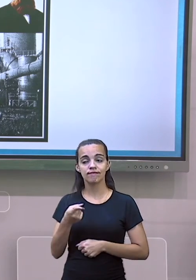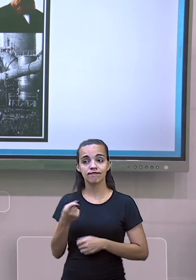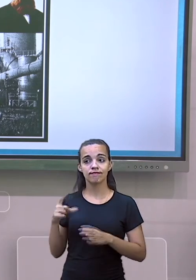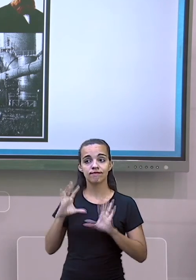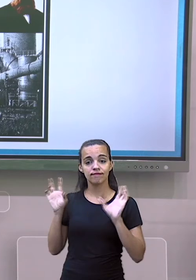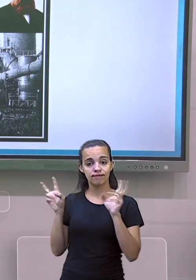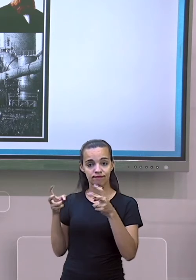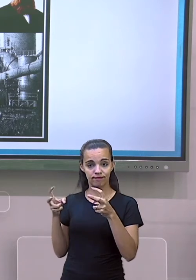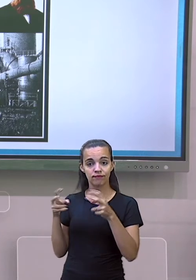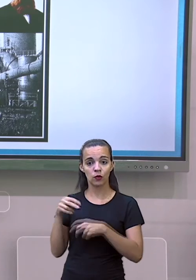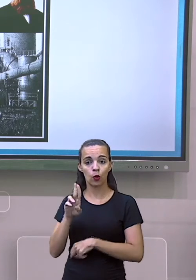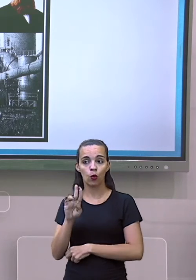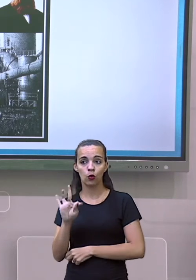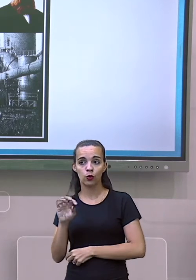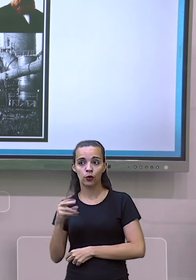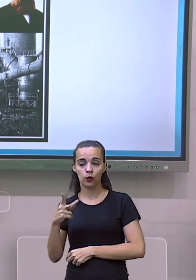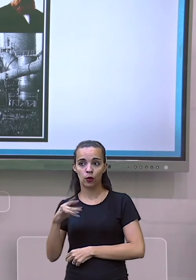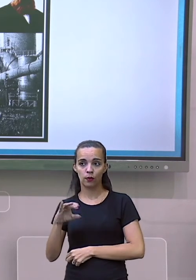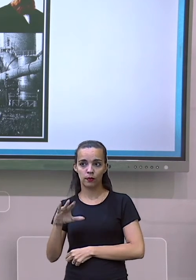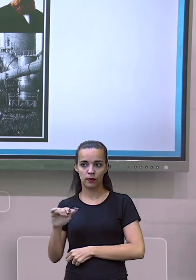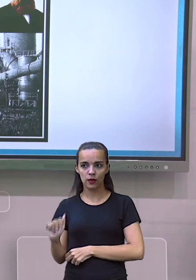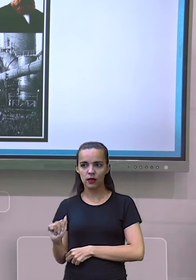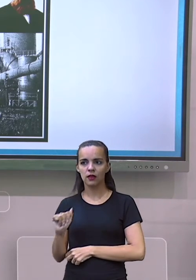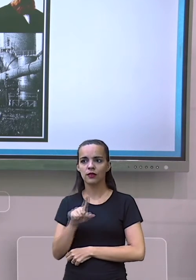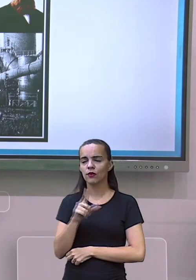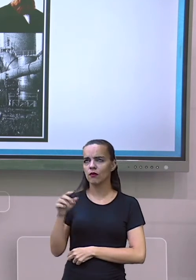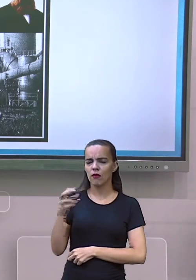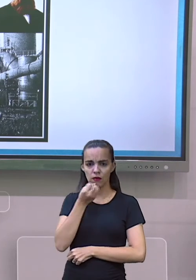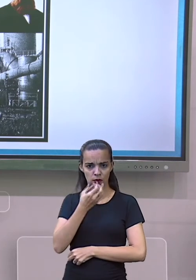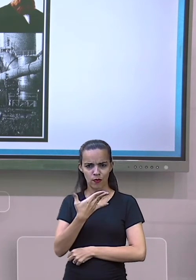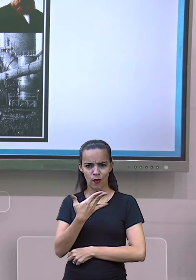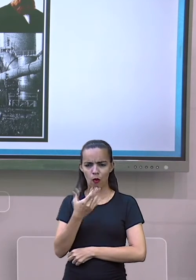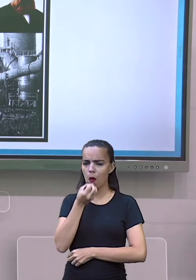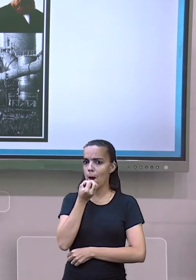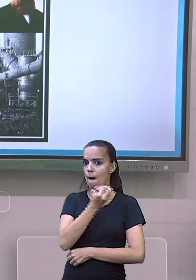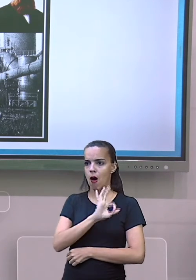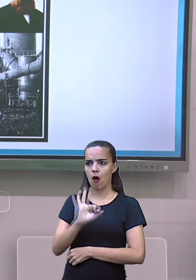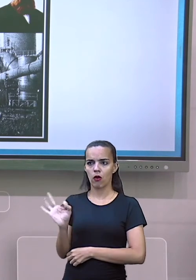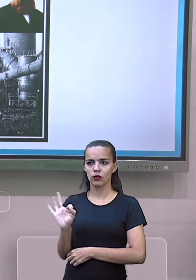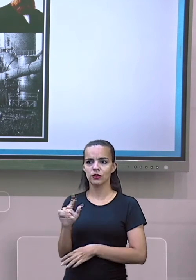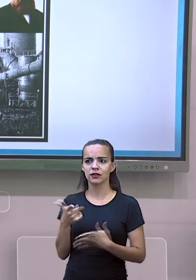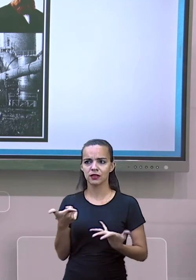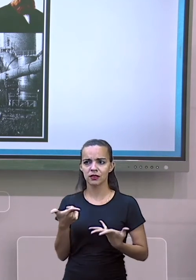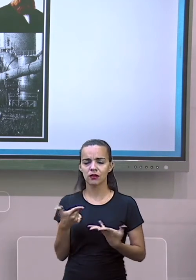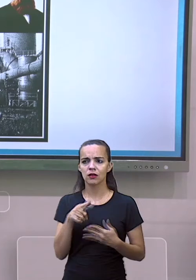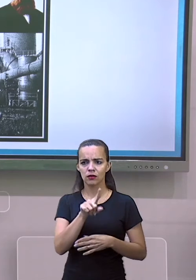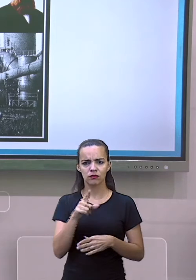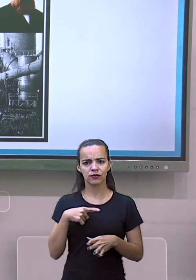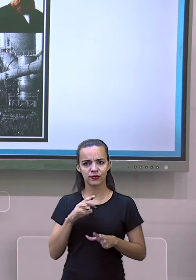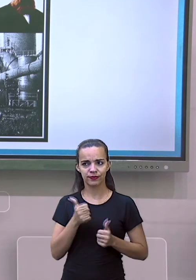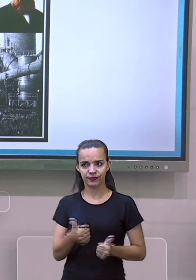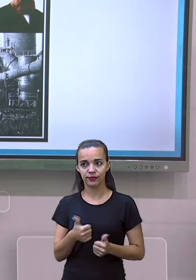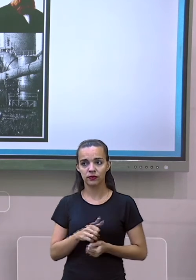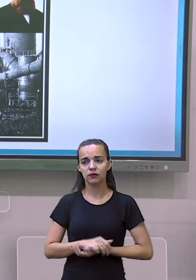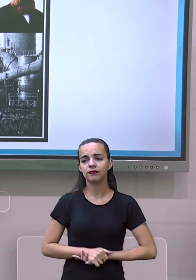nessa utopia. Vai ser bom? Fantástico. Funcionou até então?